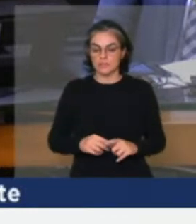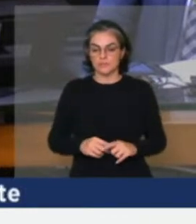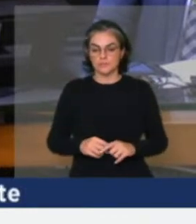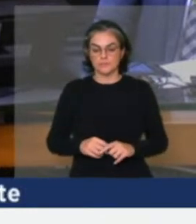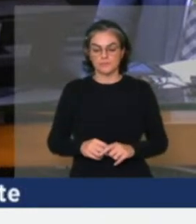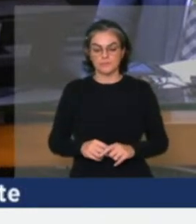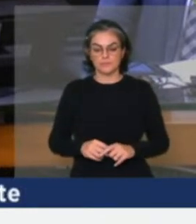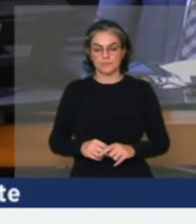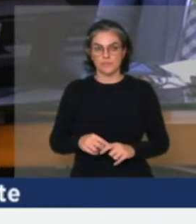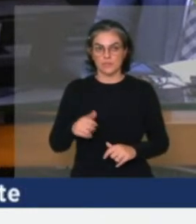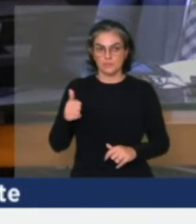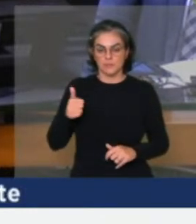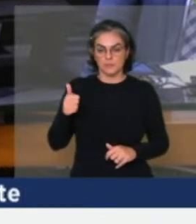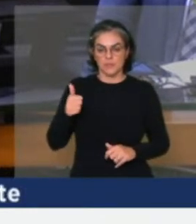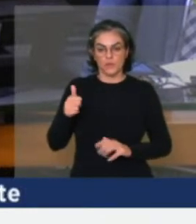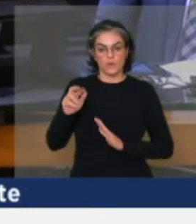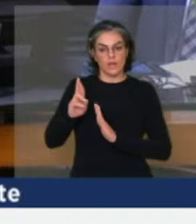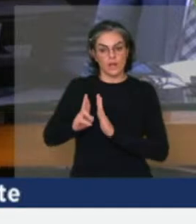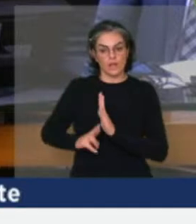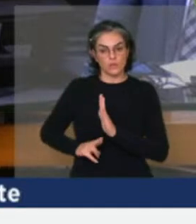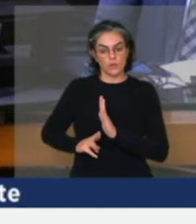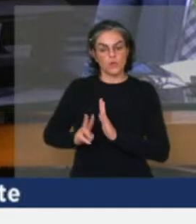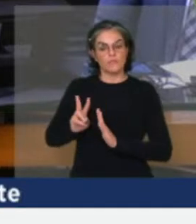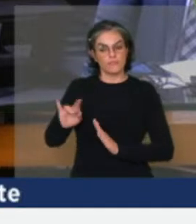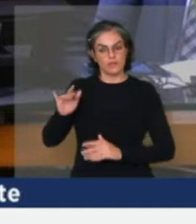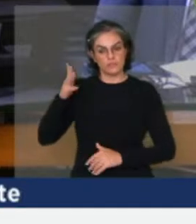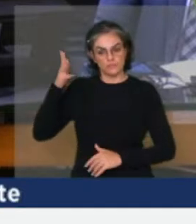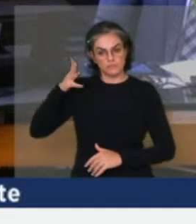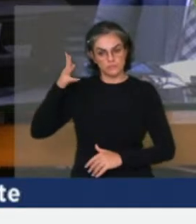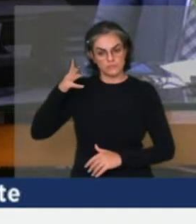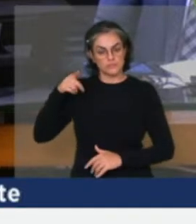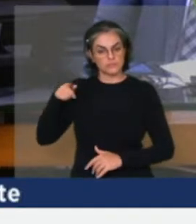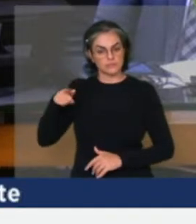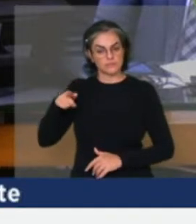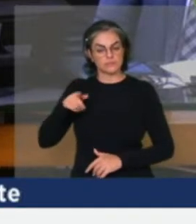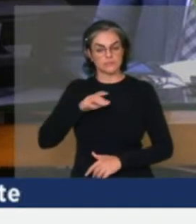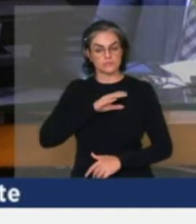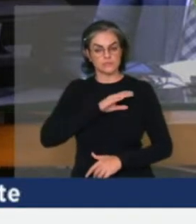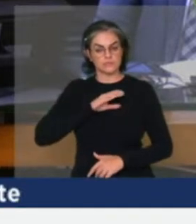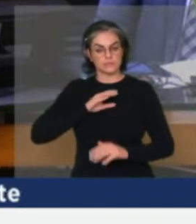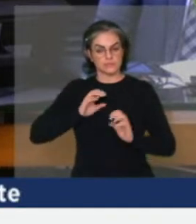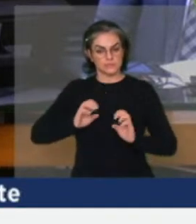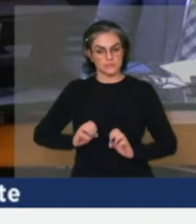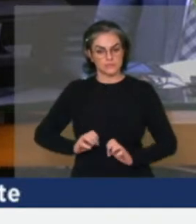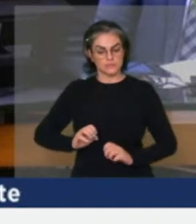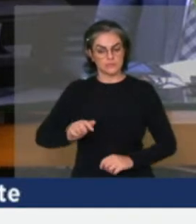palavra inicialmente ao relator da matéria no Conselho de Ética e Decoro Parlamentar, seguindo-se o